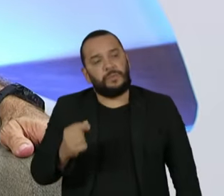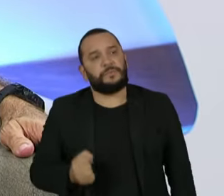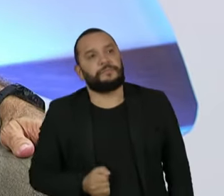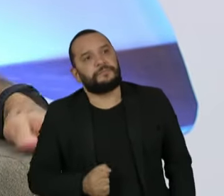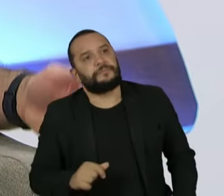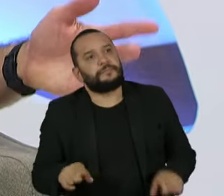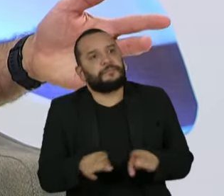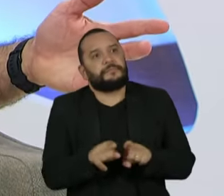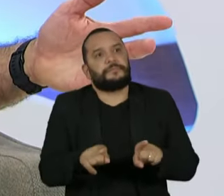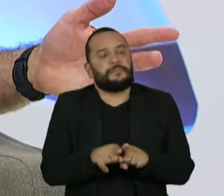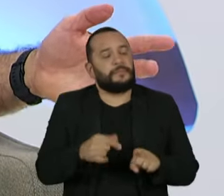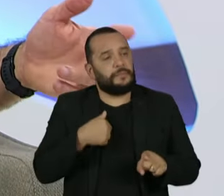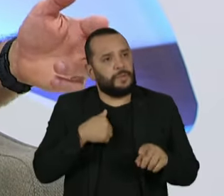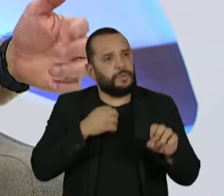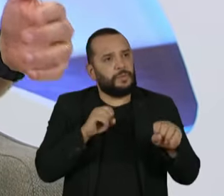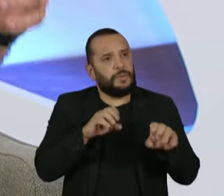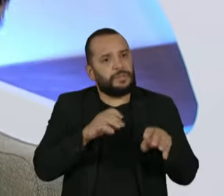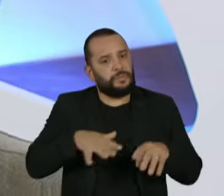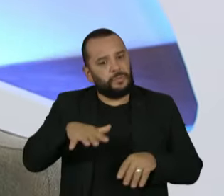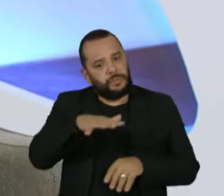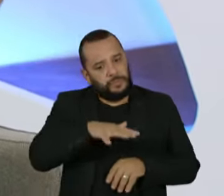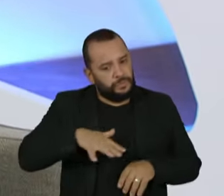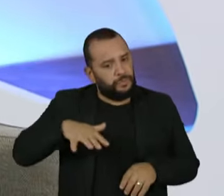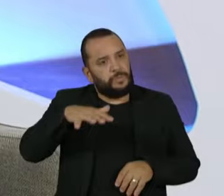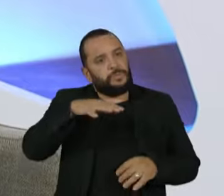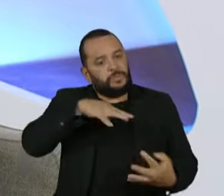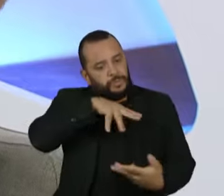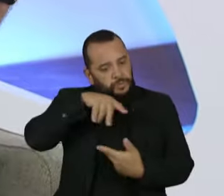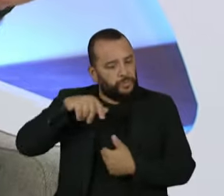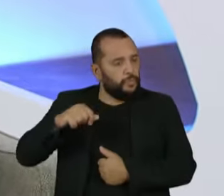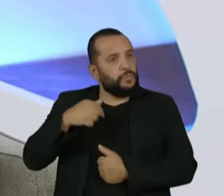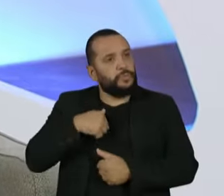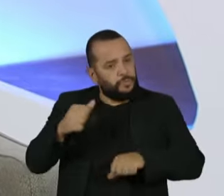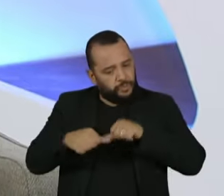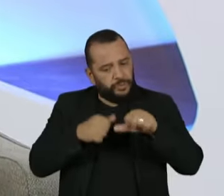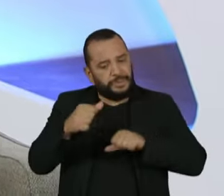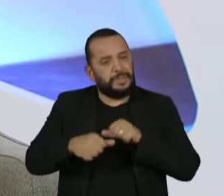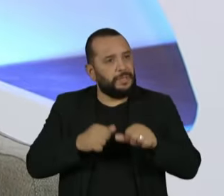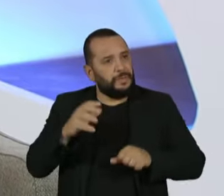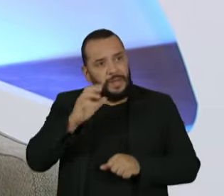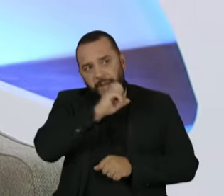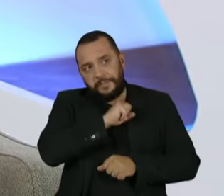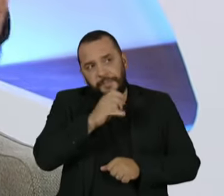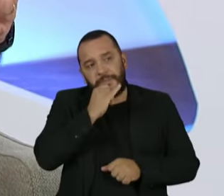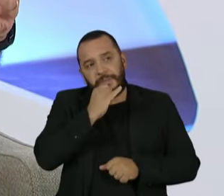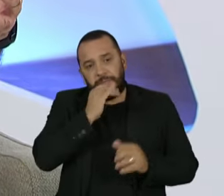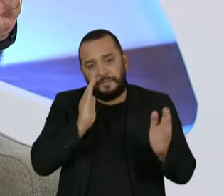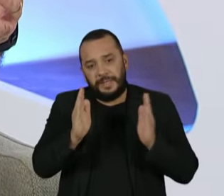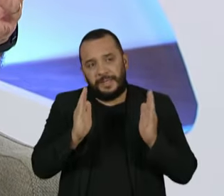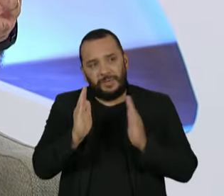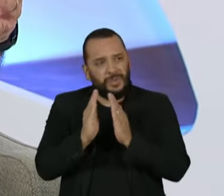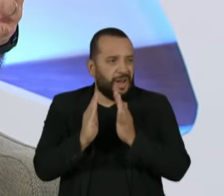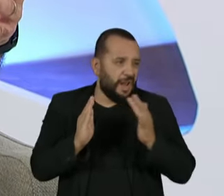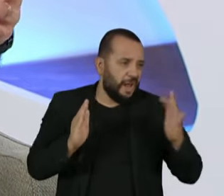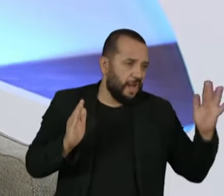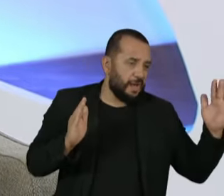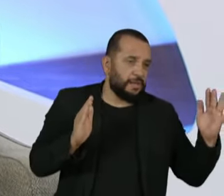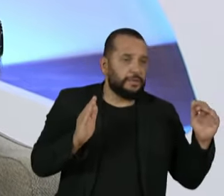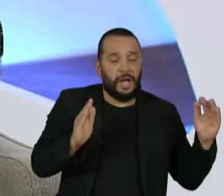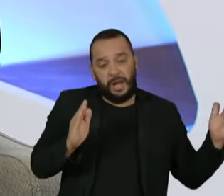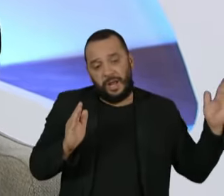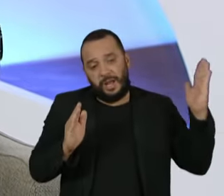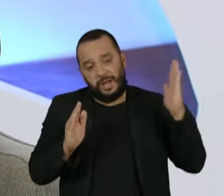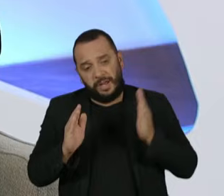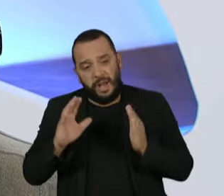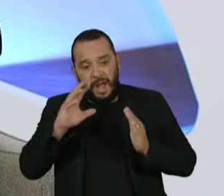mudando a educação do mundo em poucos Passos diminuindo um período que normalmente é de décadas para alguns anos talvez dê para fazer isso a gente